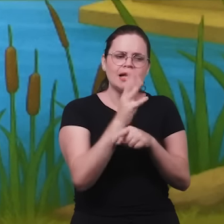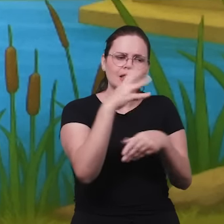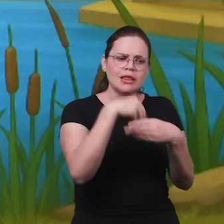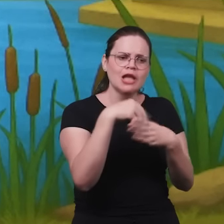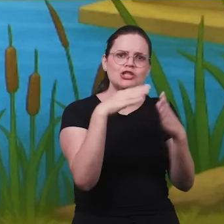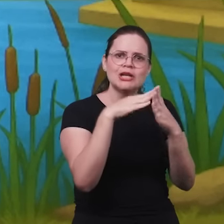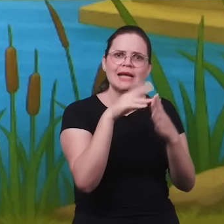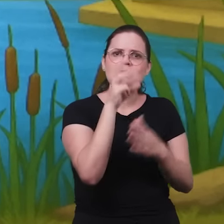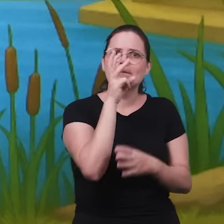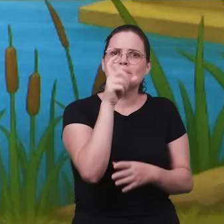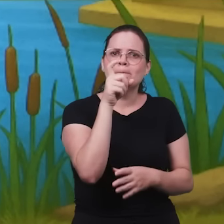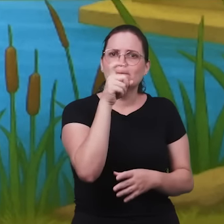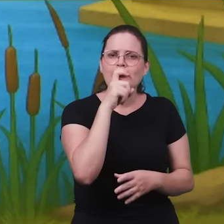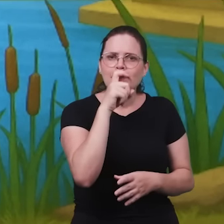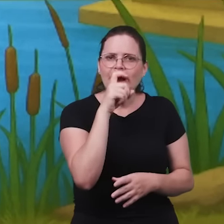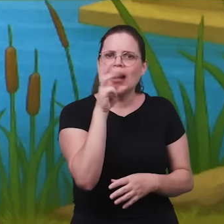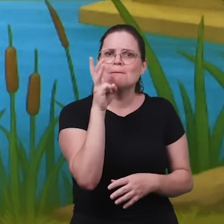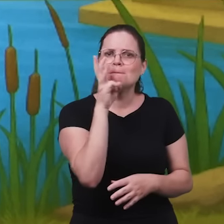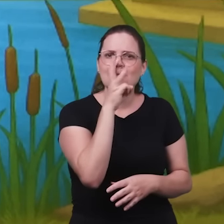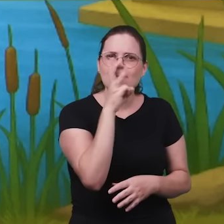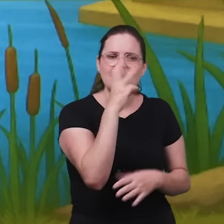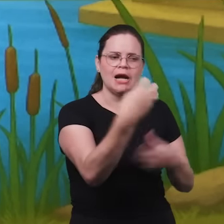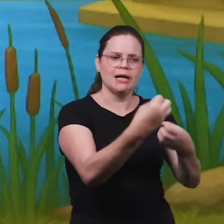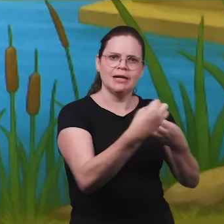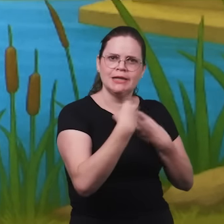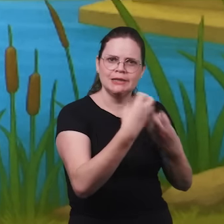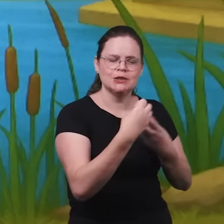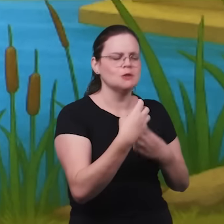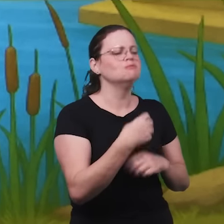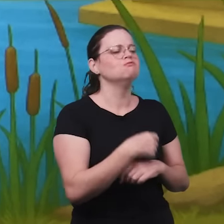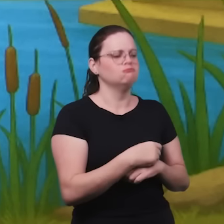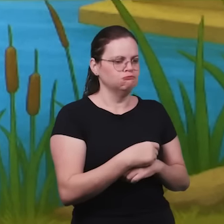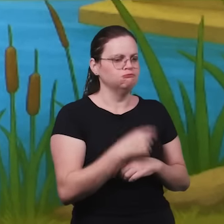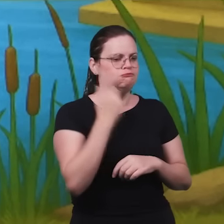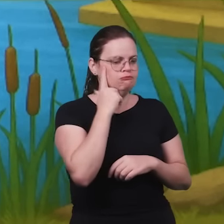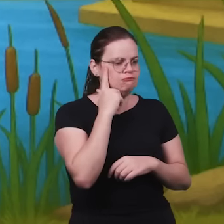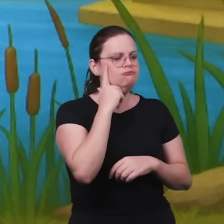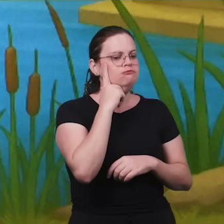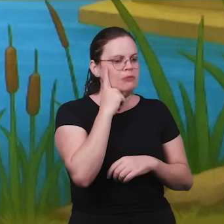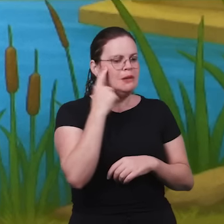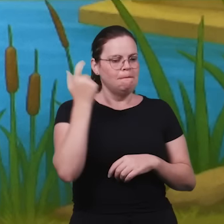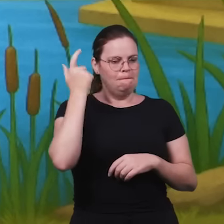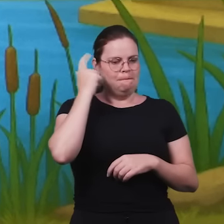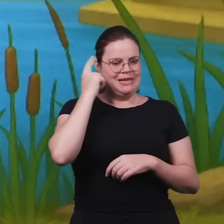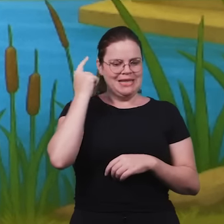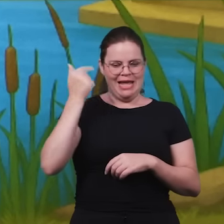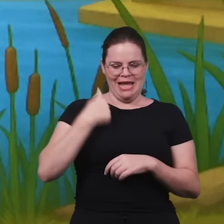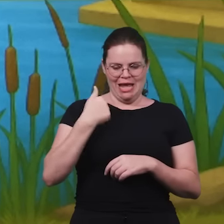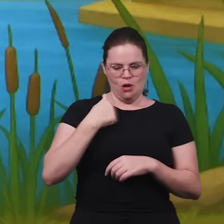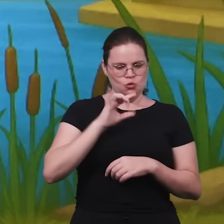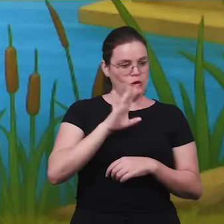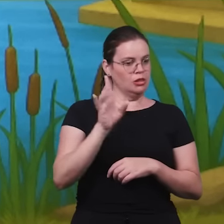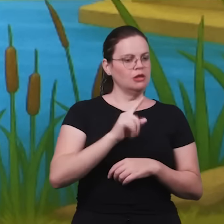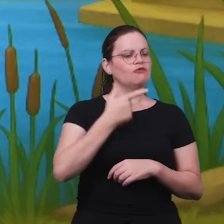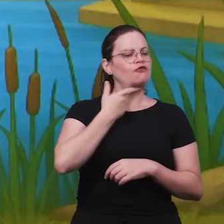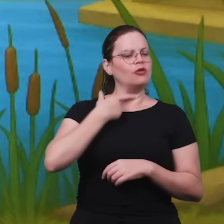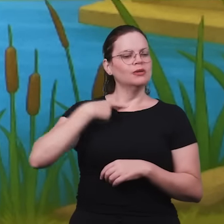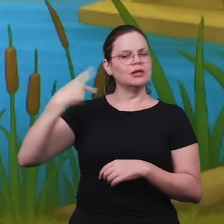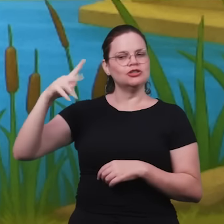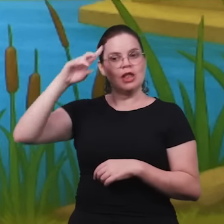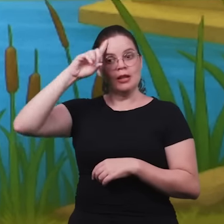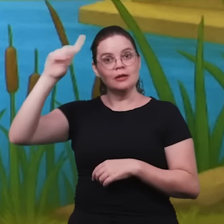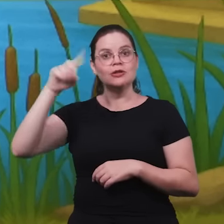e levou isso a sério. Ela não pensou só nela, ela pensou na vontade de Deus.